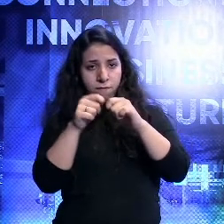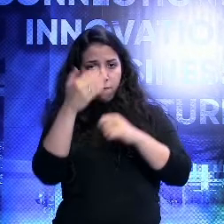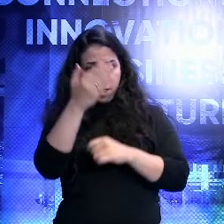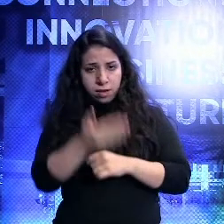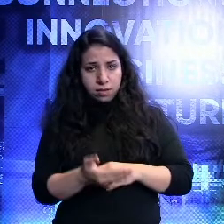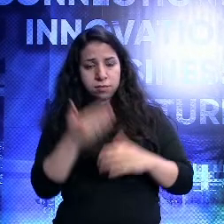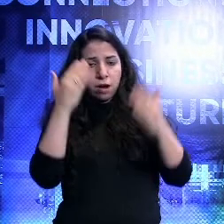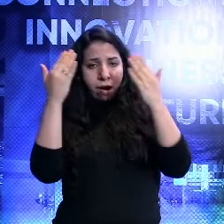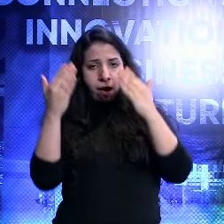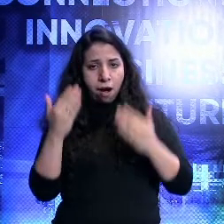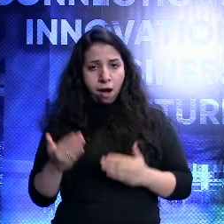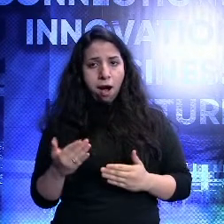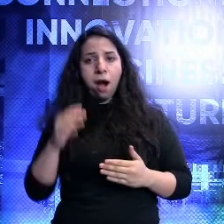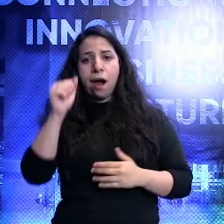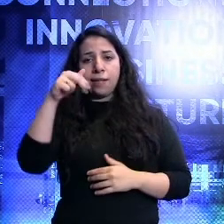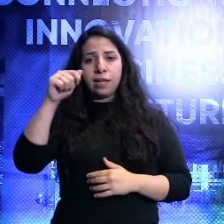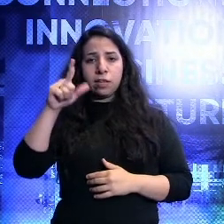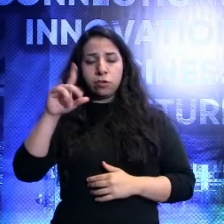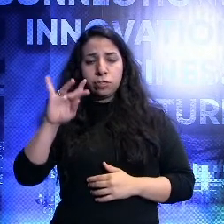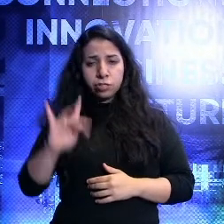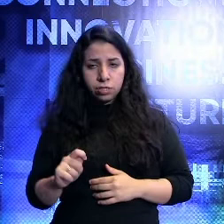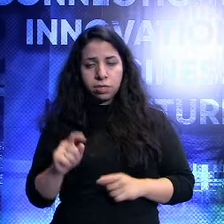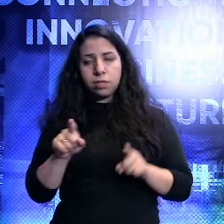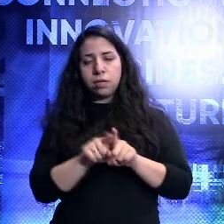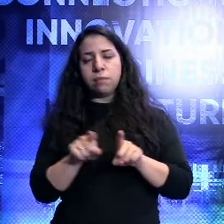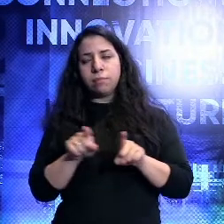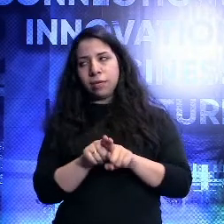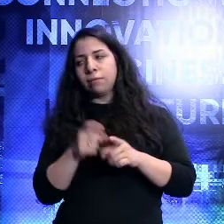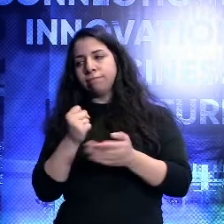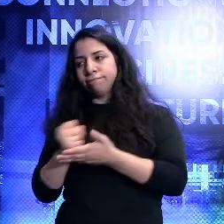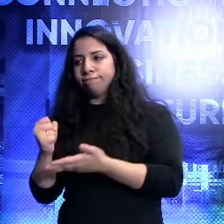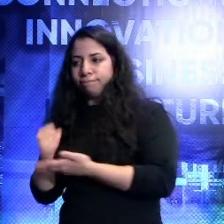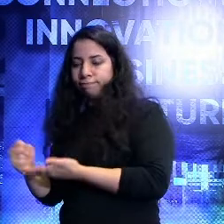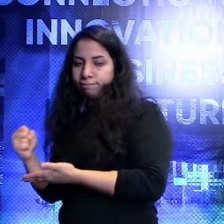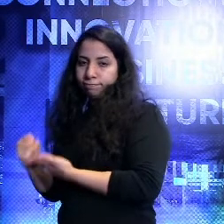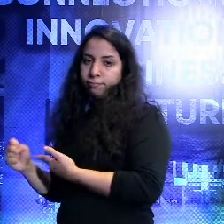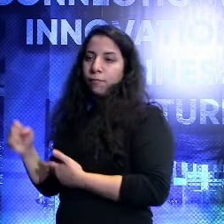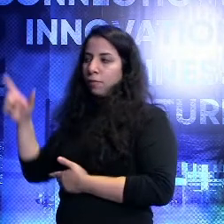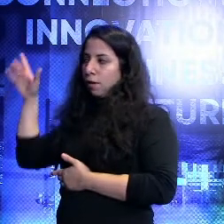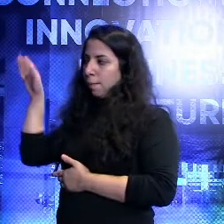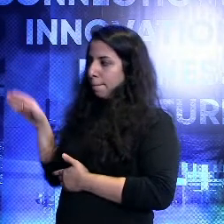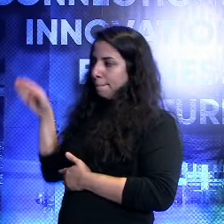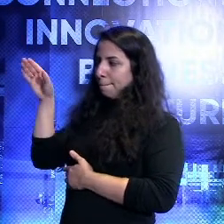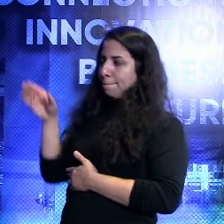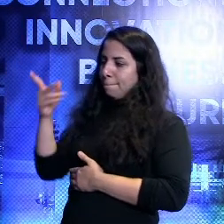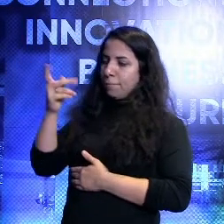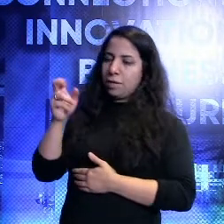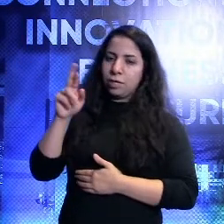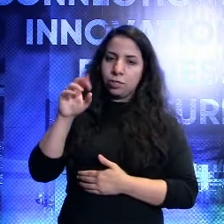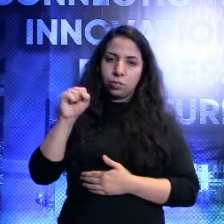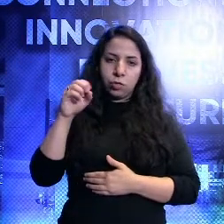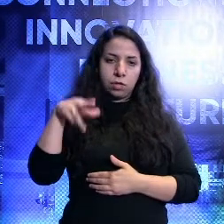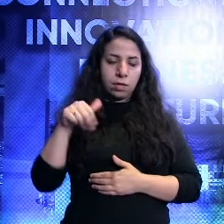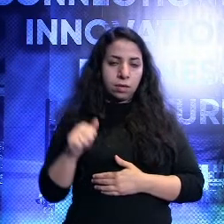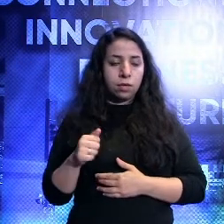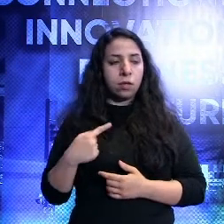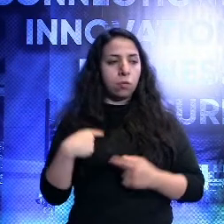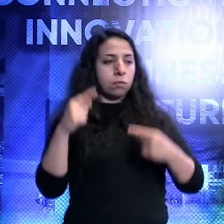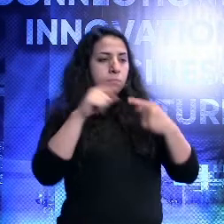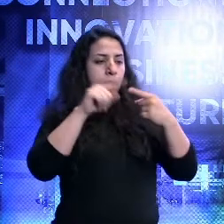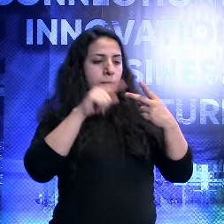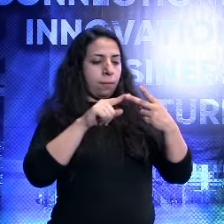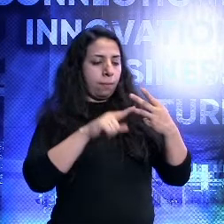precisão no trabalho que elas desenvolvem com relação a personas. Tá? Ensino médio, renda e etc.